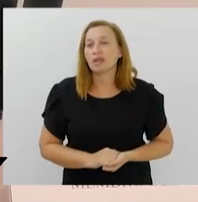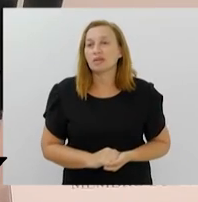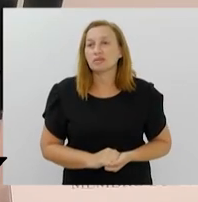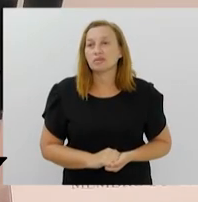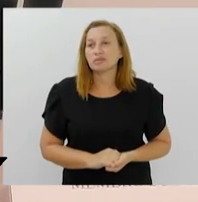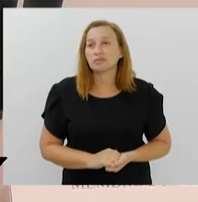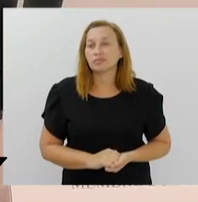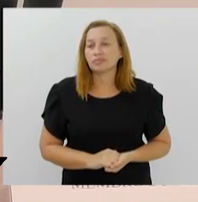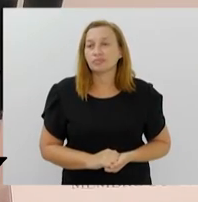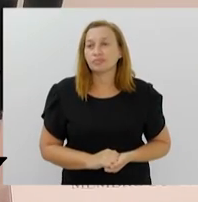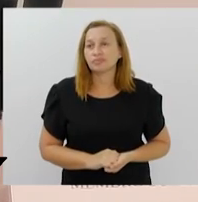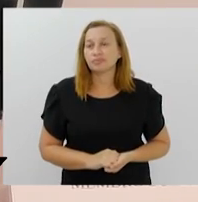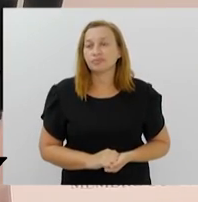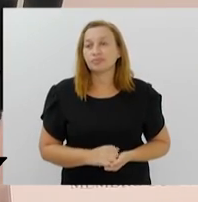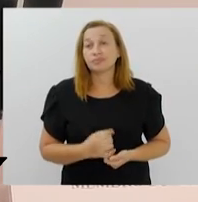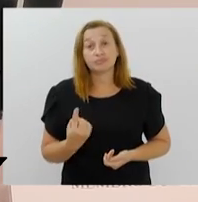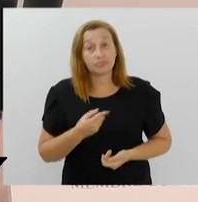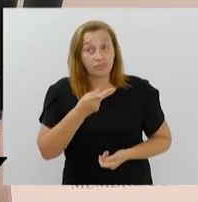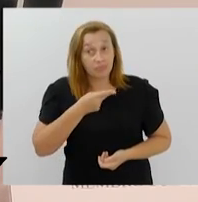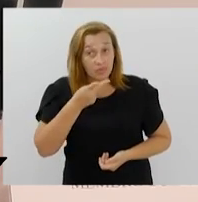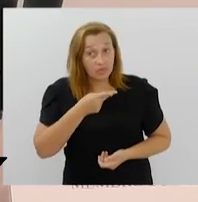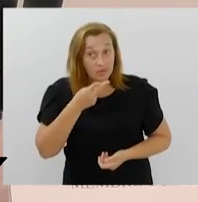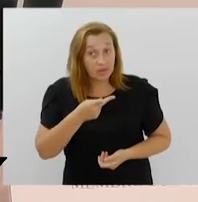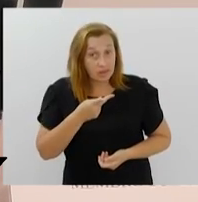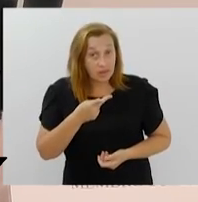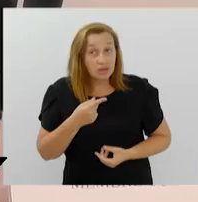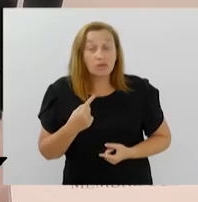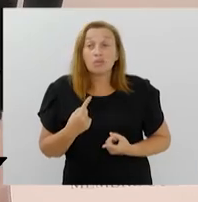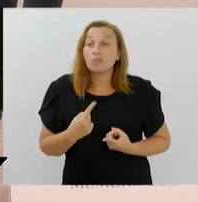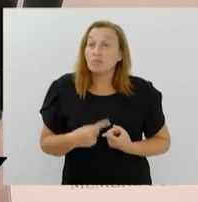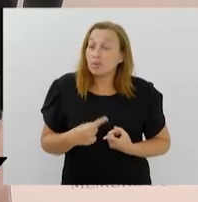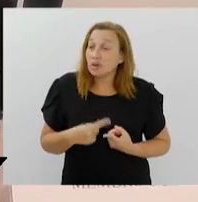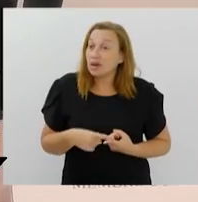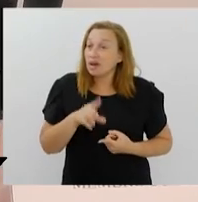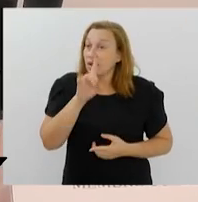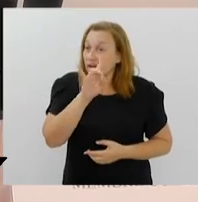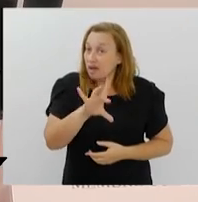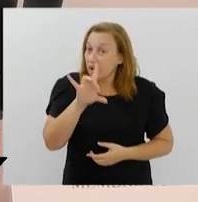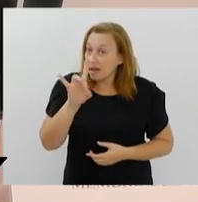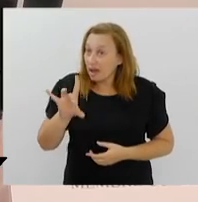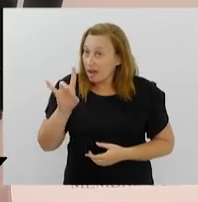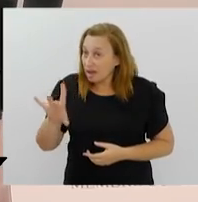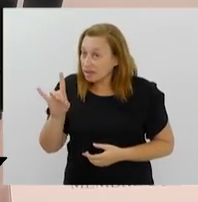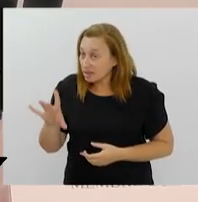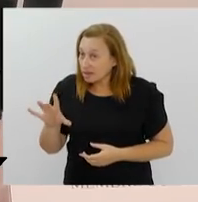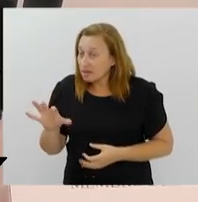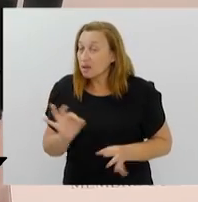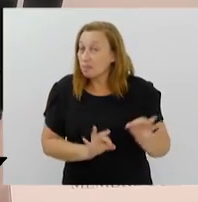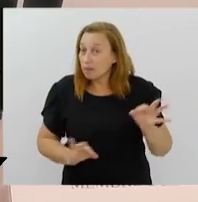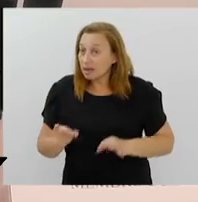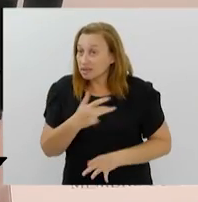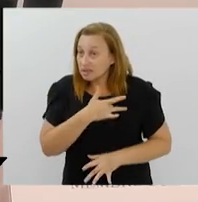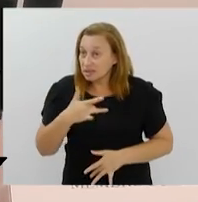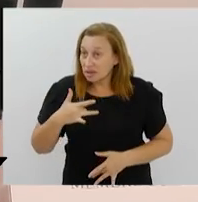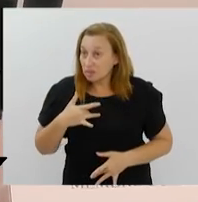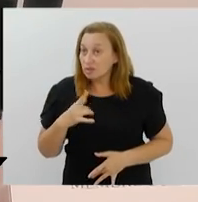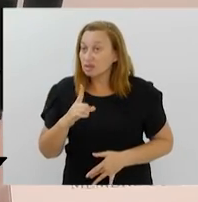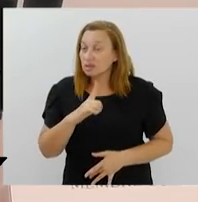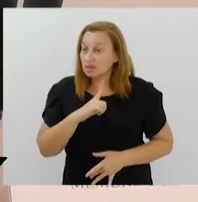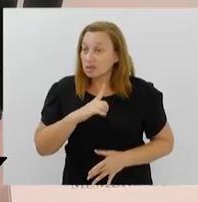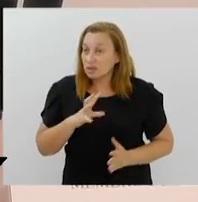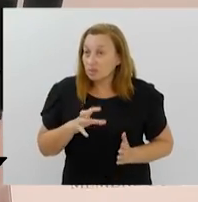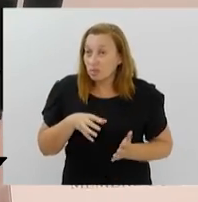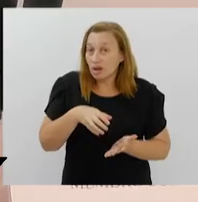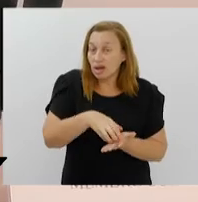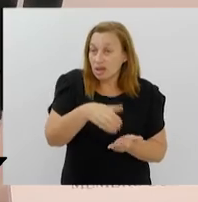atitude nós estamos falando em tese porque cada operadora cada plano ela tem uma rede